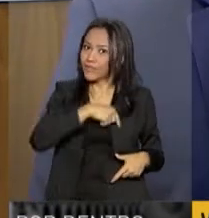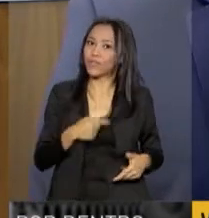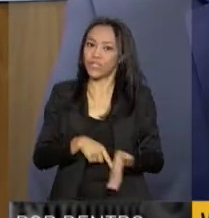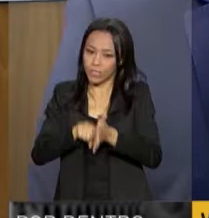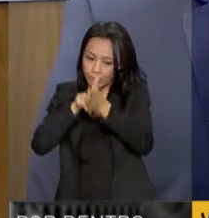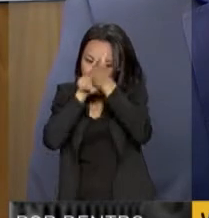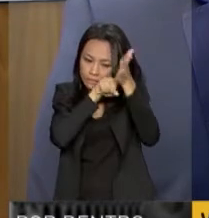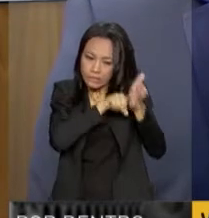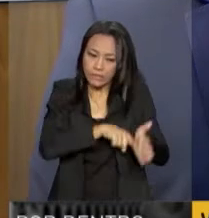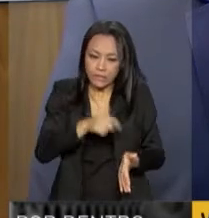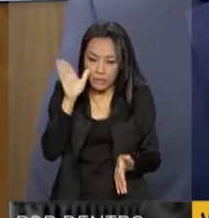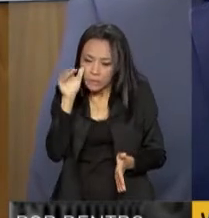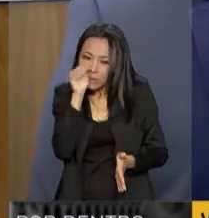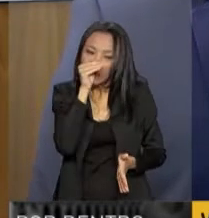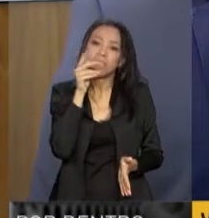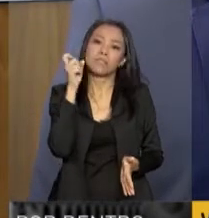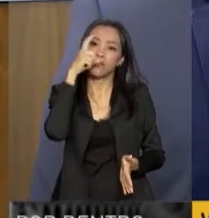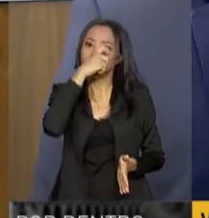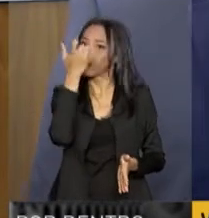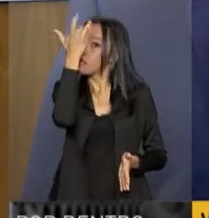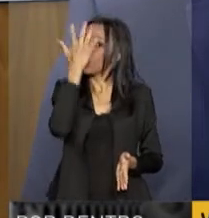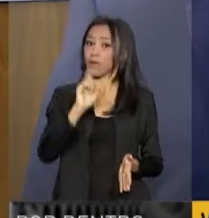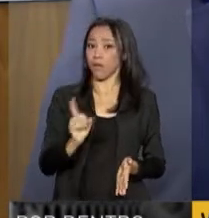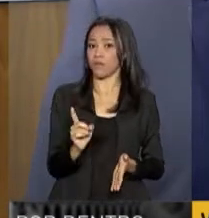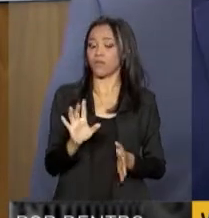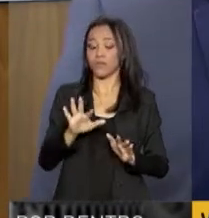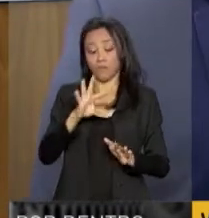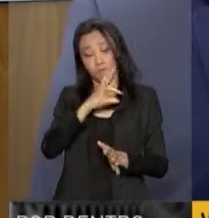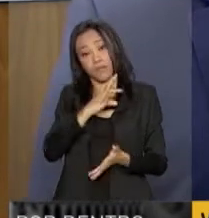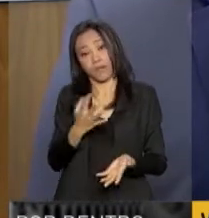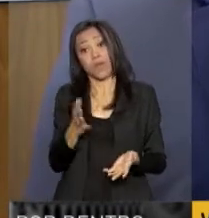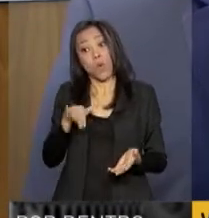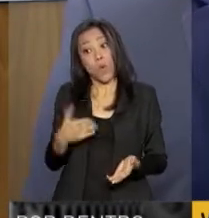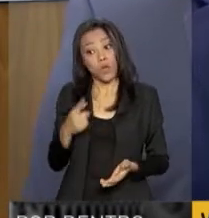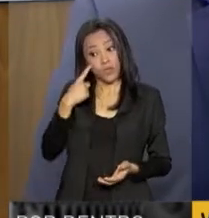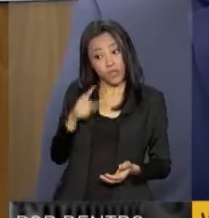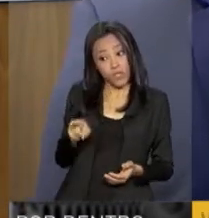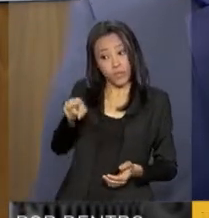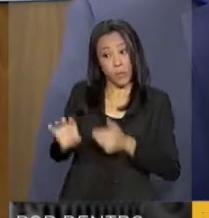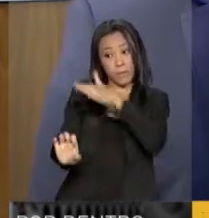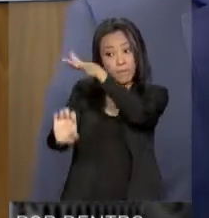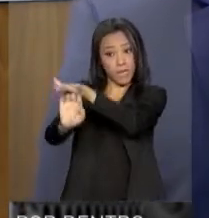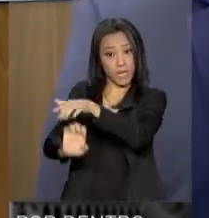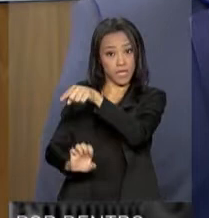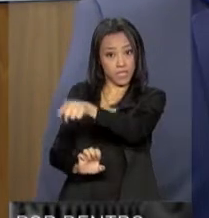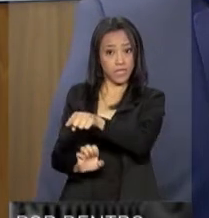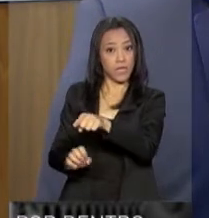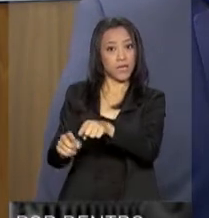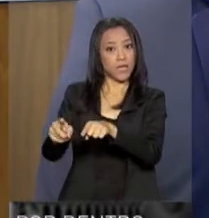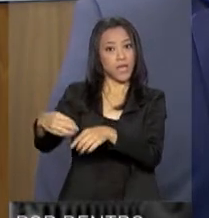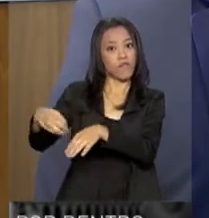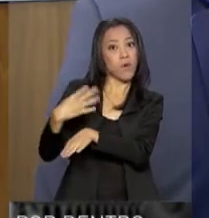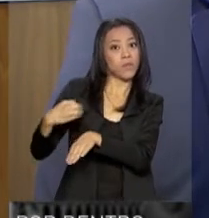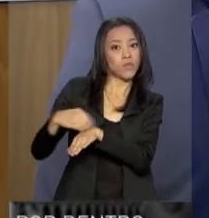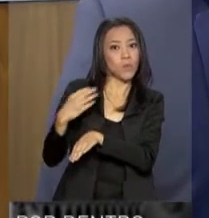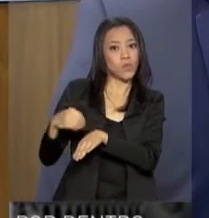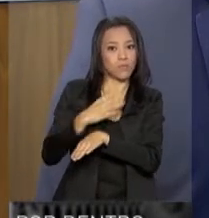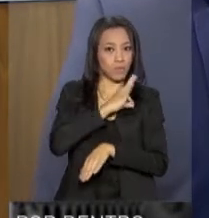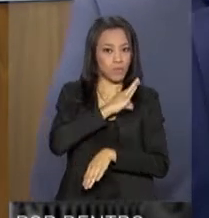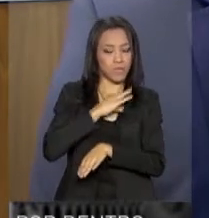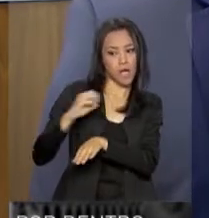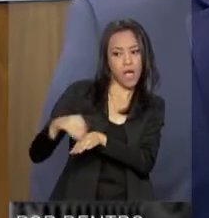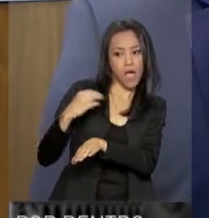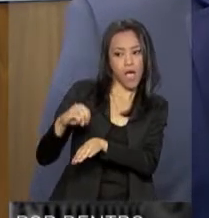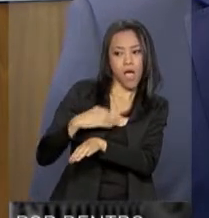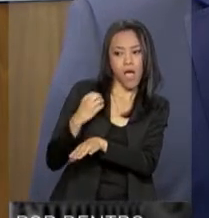e quando nós temos uma empresa que passa a colaborar com elas com as informações que nós temos